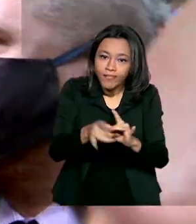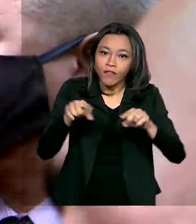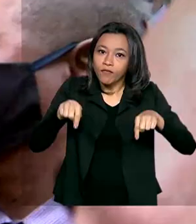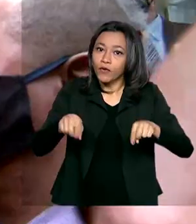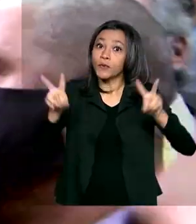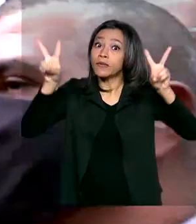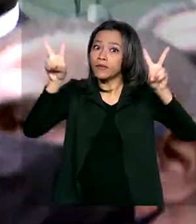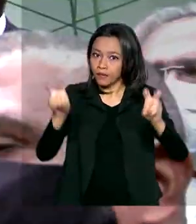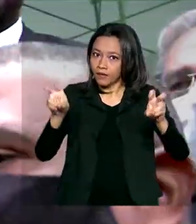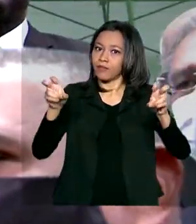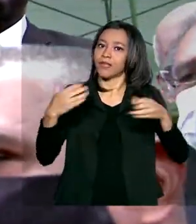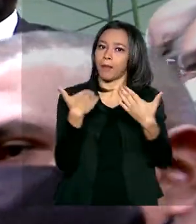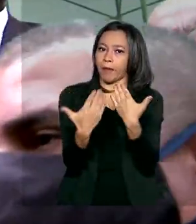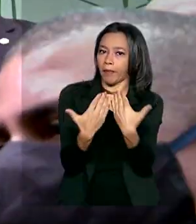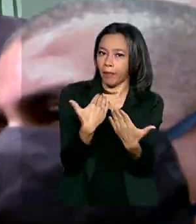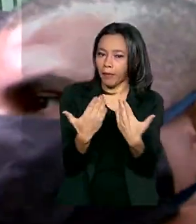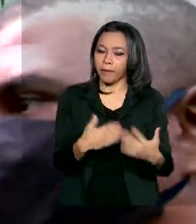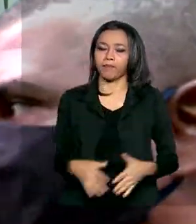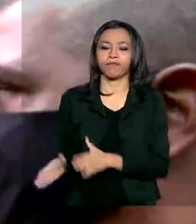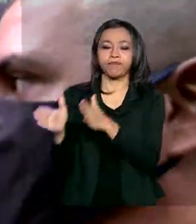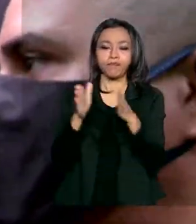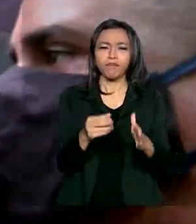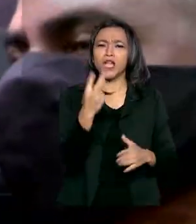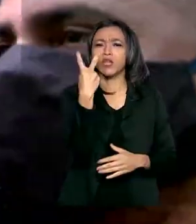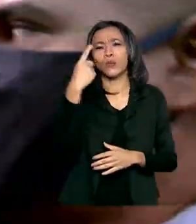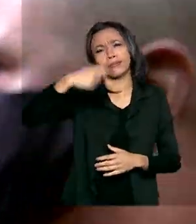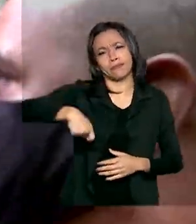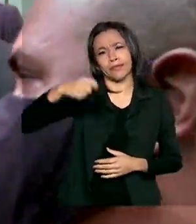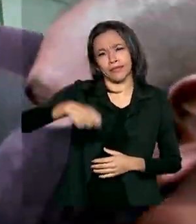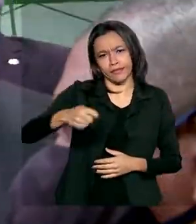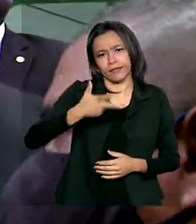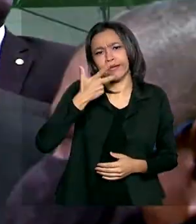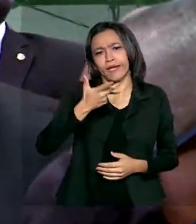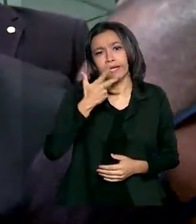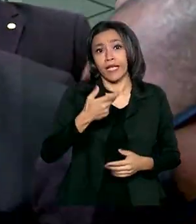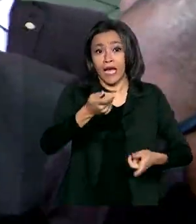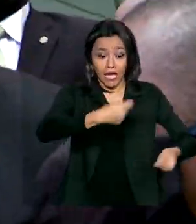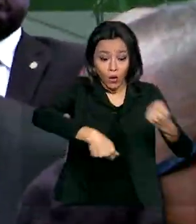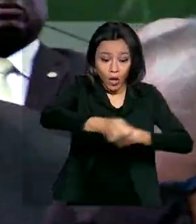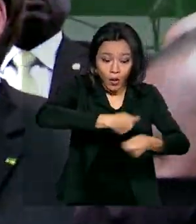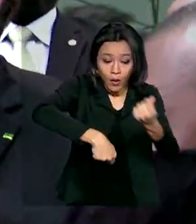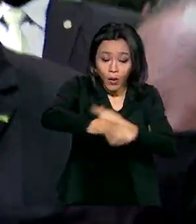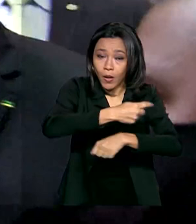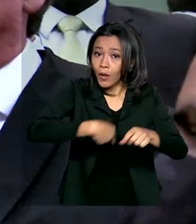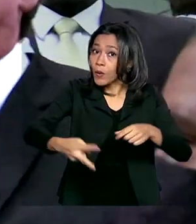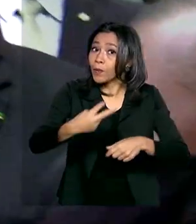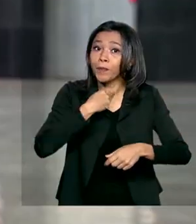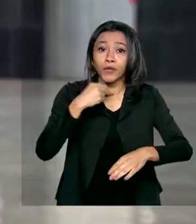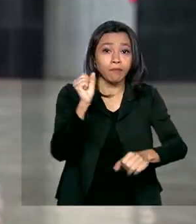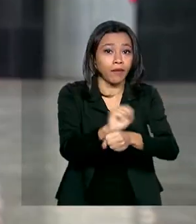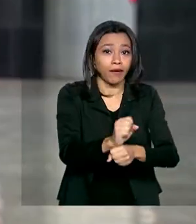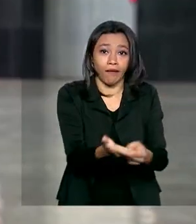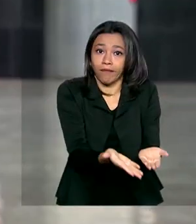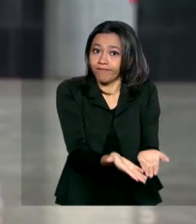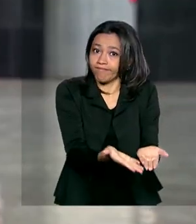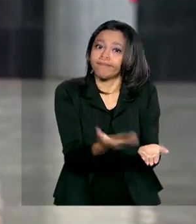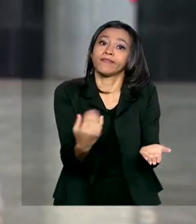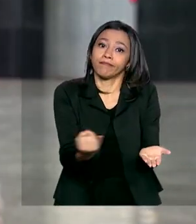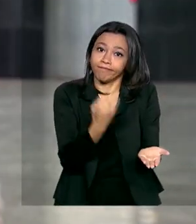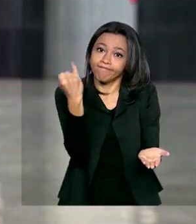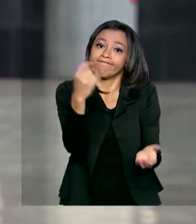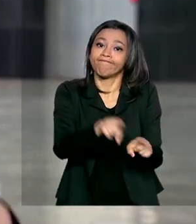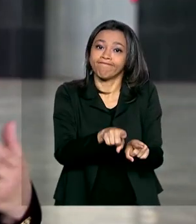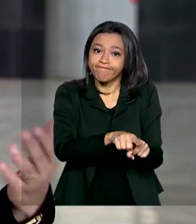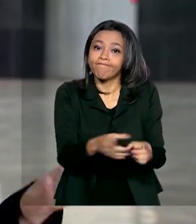conversas. Há dois meses eu venho falando que a economia não pode parar porque a economia também é vida. O presidente Jair